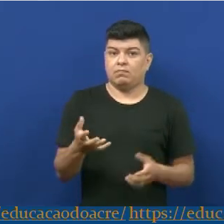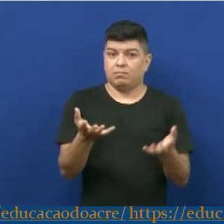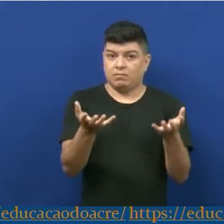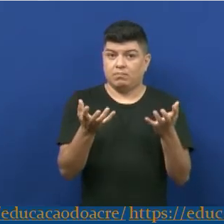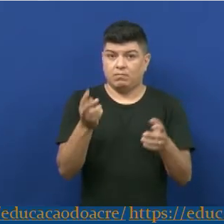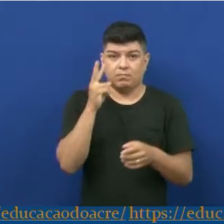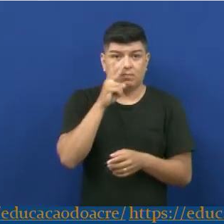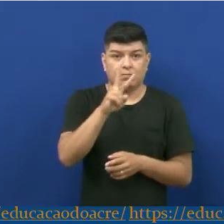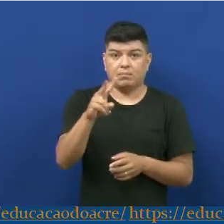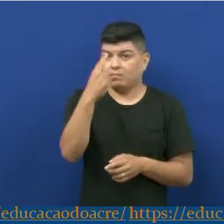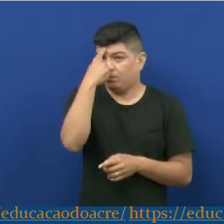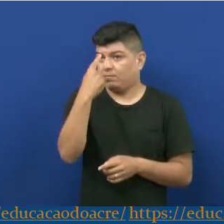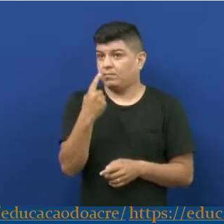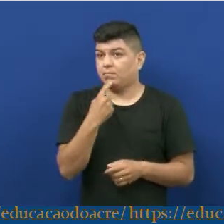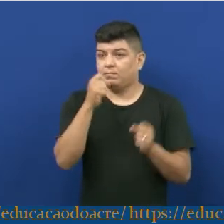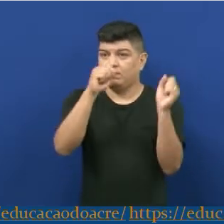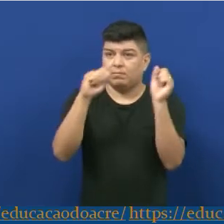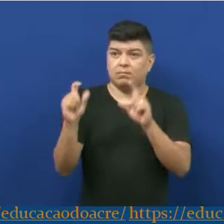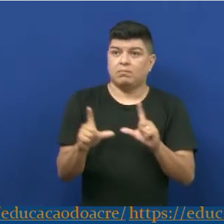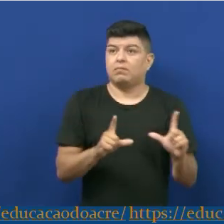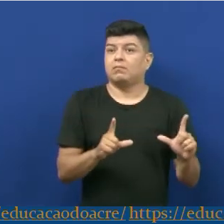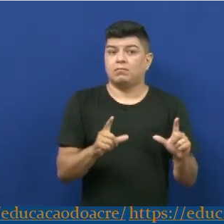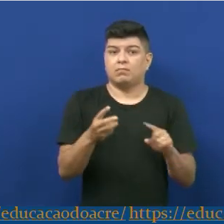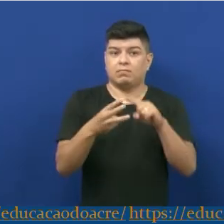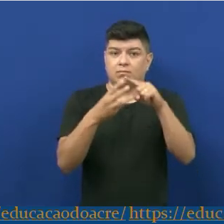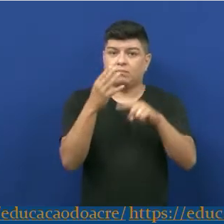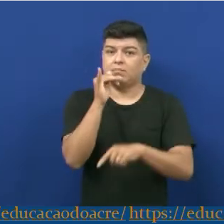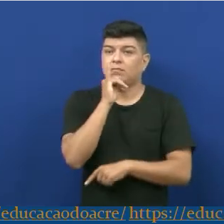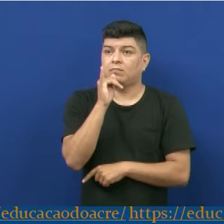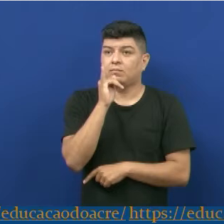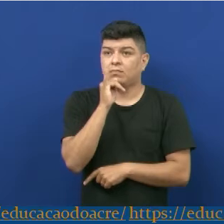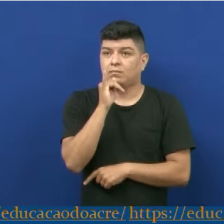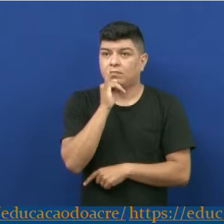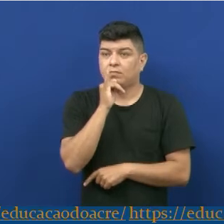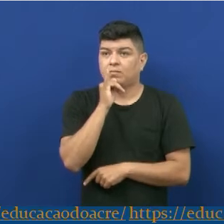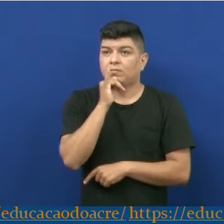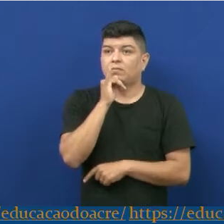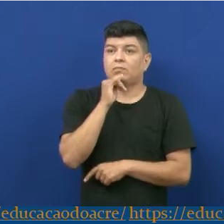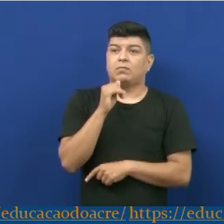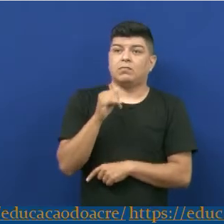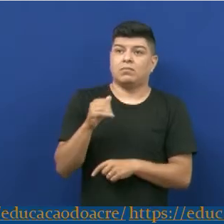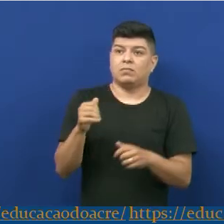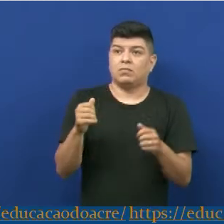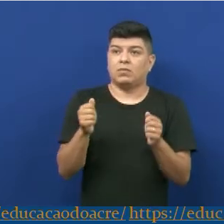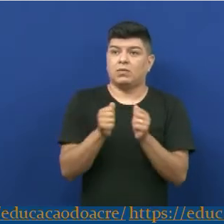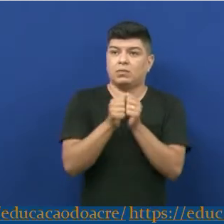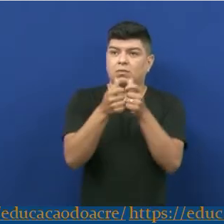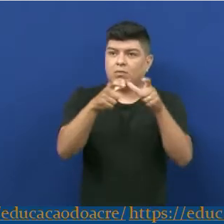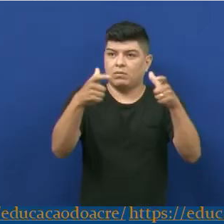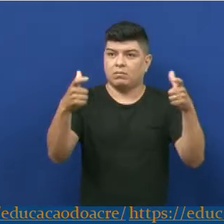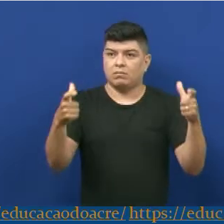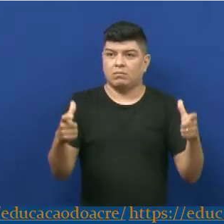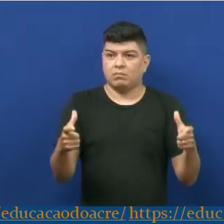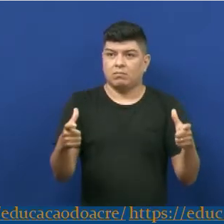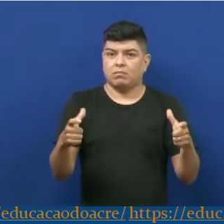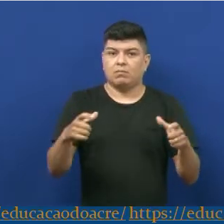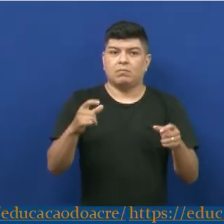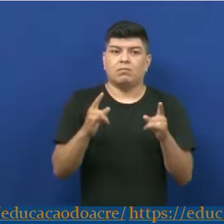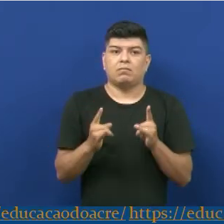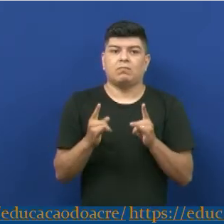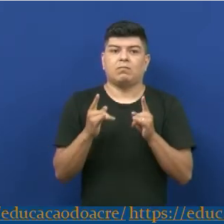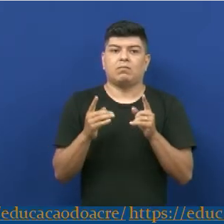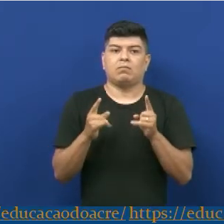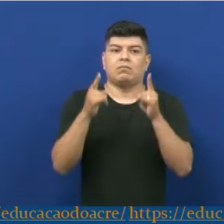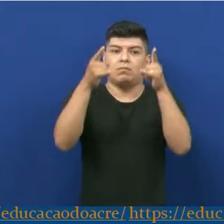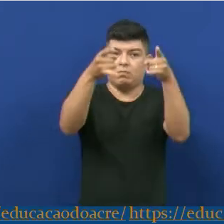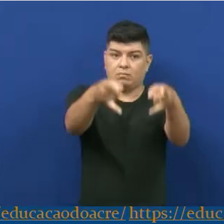conferissem comigo aqui na imagem. Nós temos aqui 3 exemplos. Um deles são as juntas de dilatação que acontecem na ponte, que